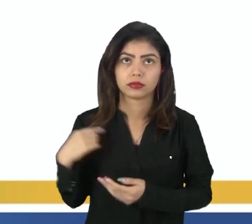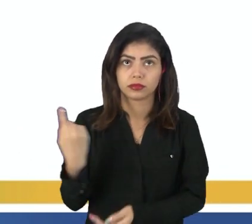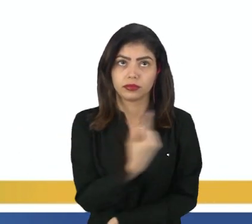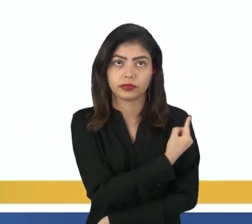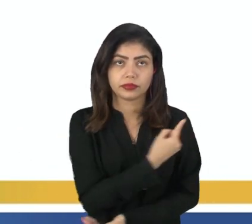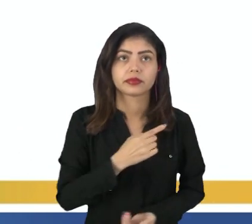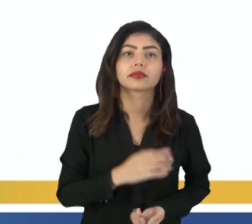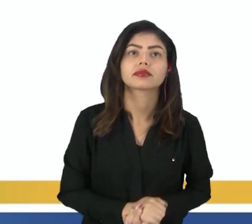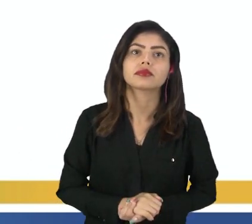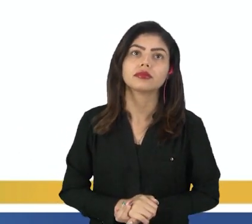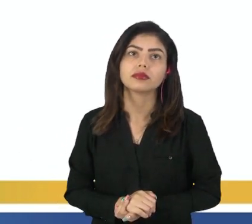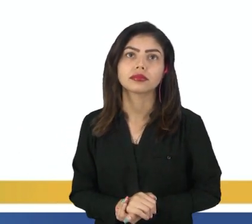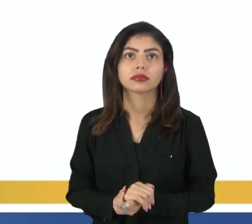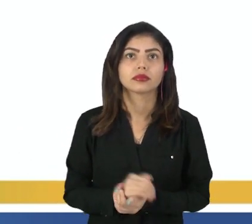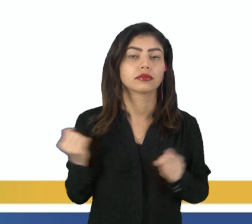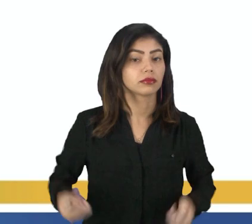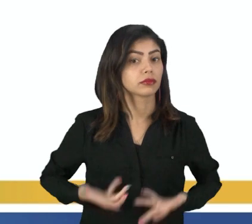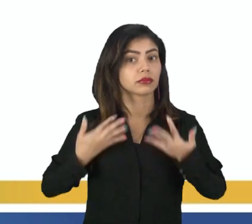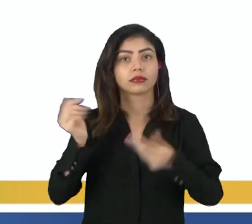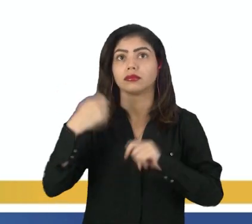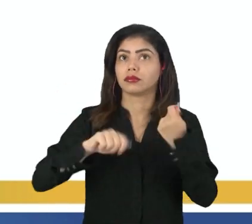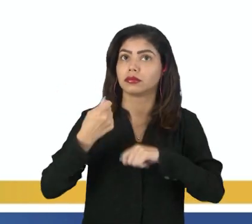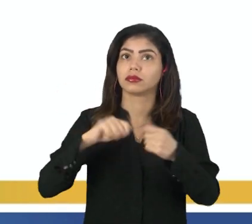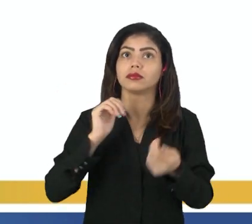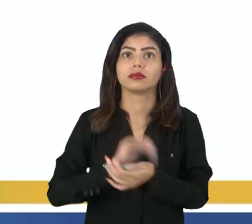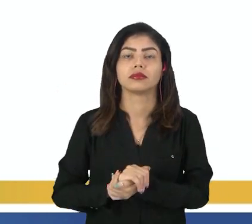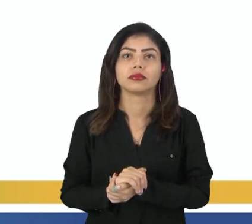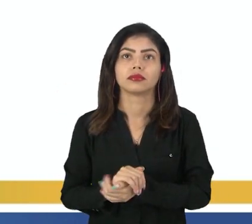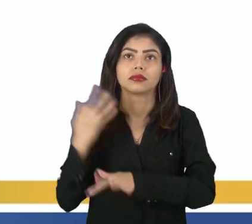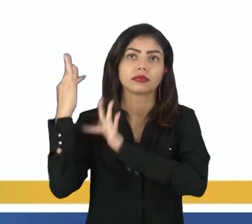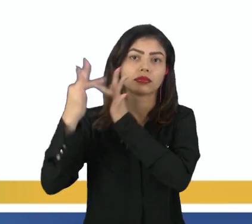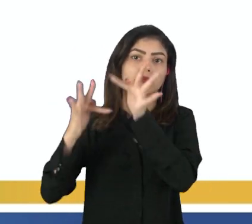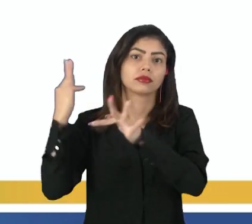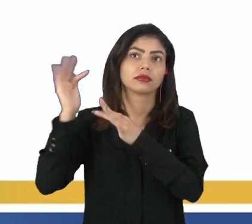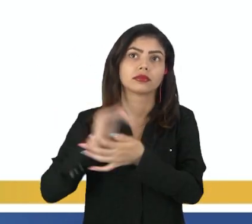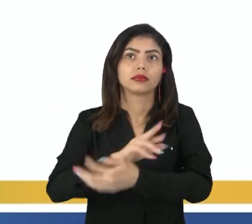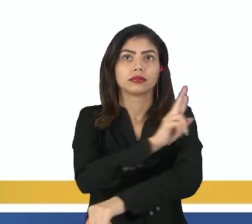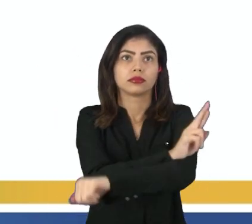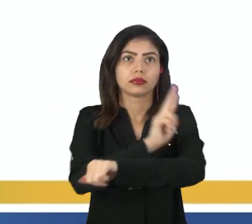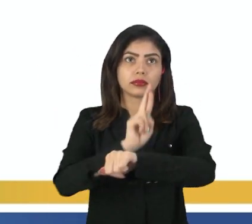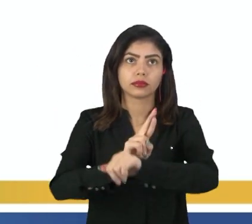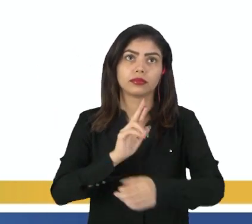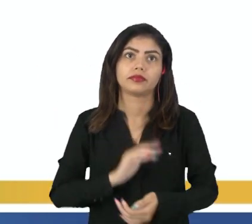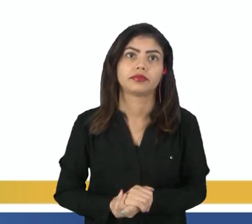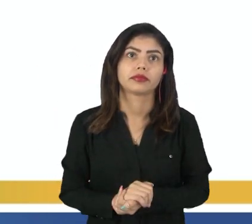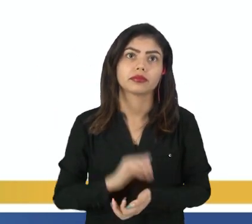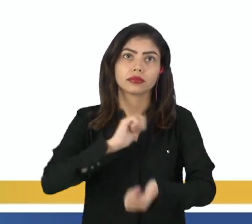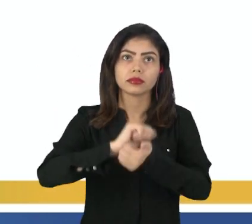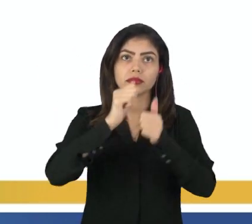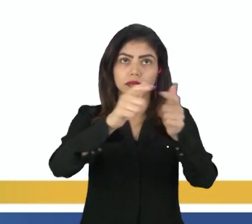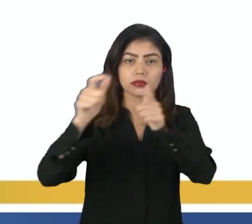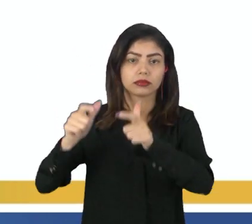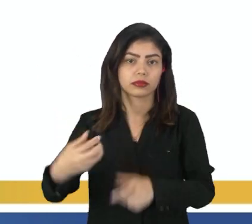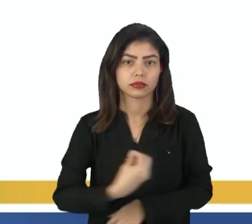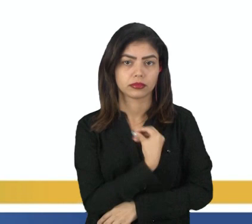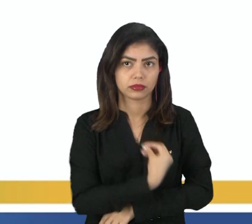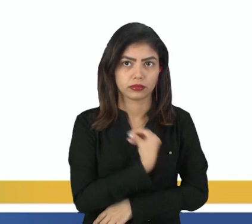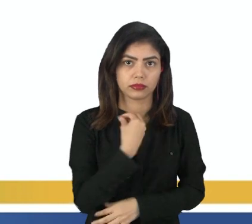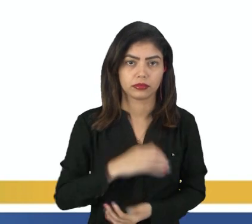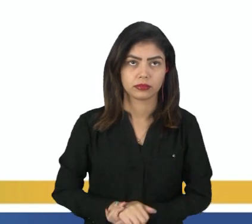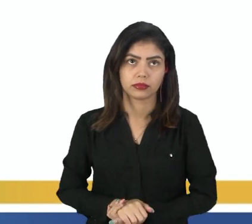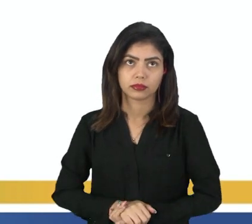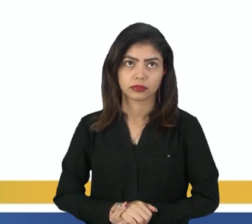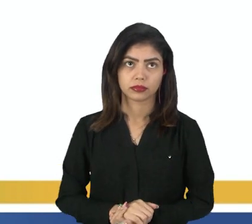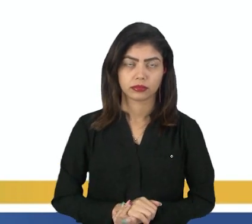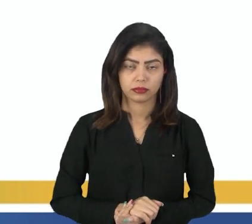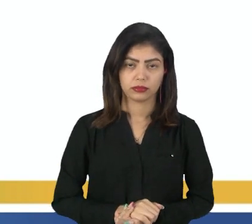nossa cultura, que se manifesta nas atividades econômicas, folclóricas, religiosas e nos